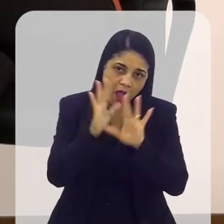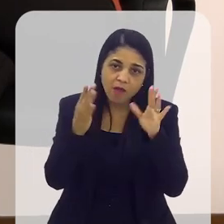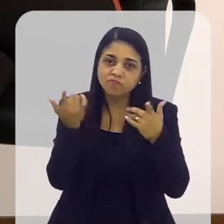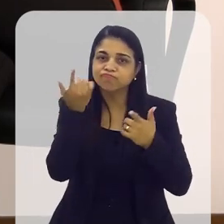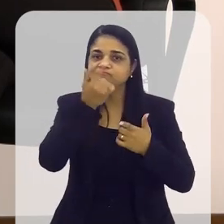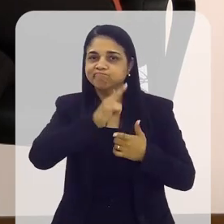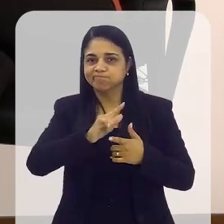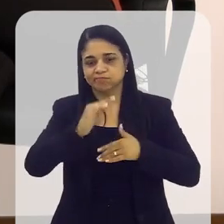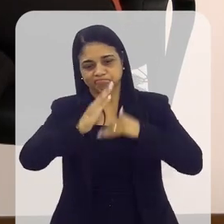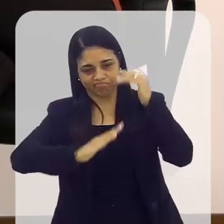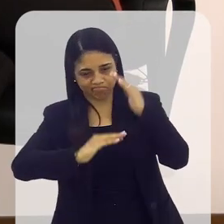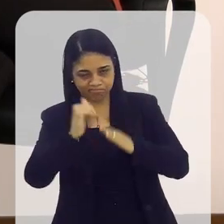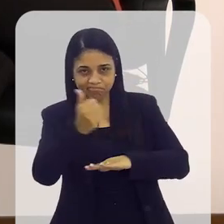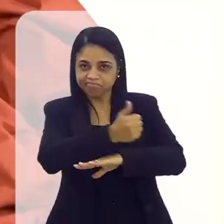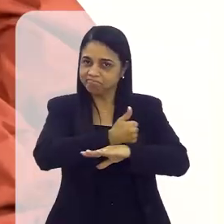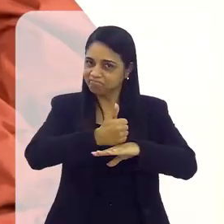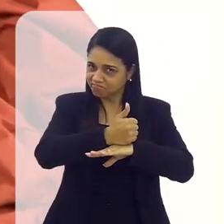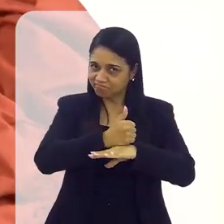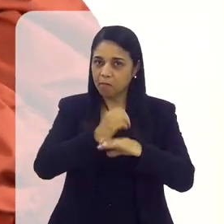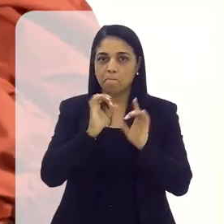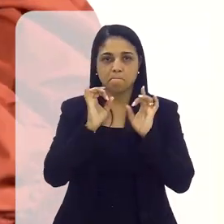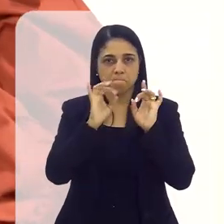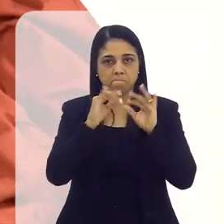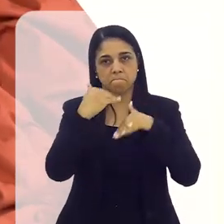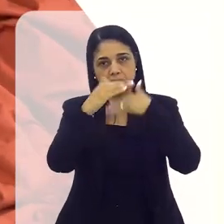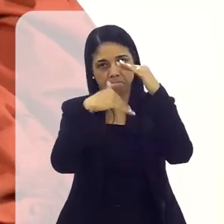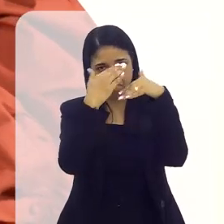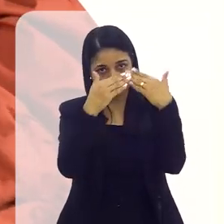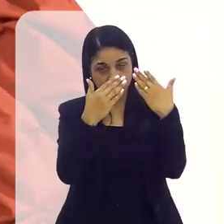o ganho de se profissionalizar